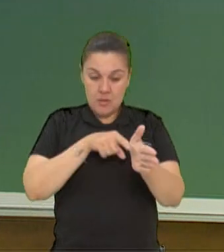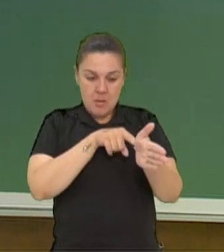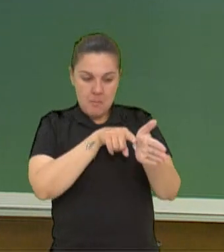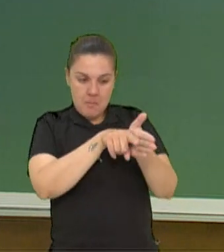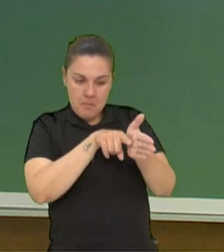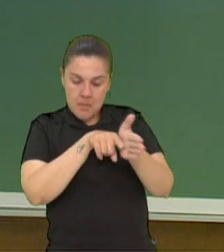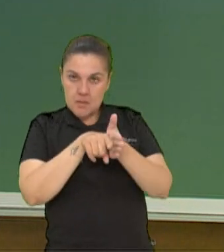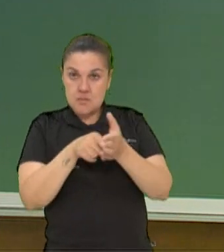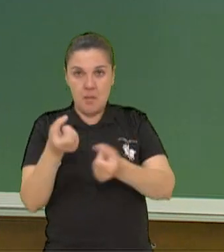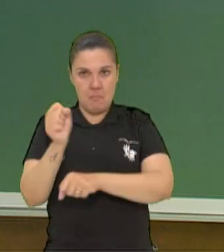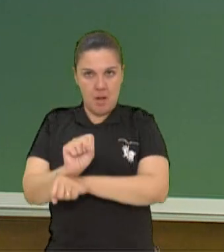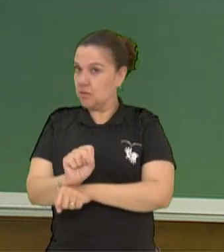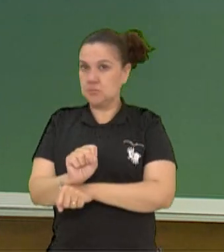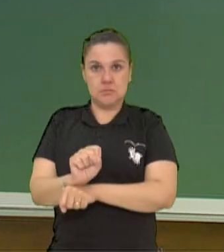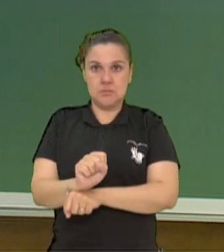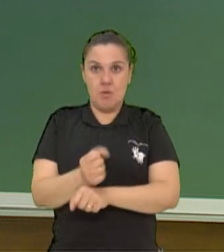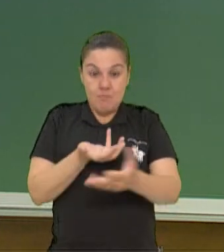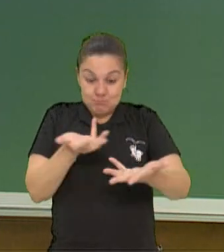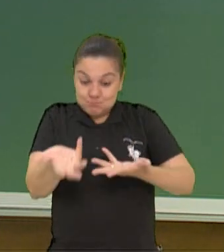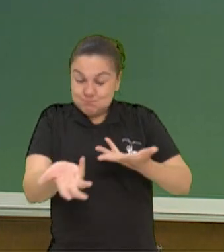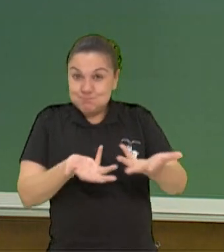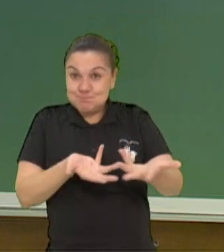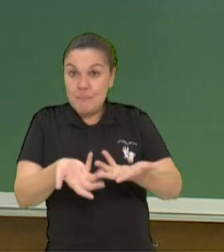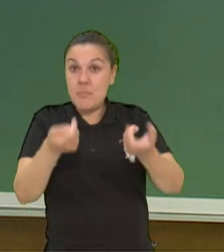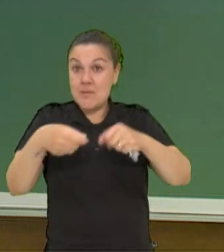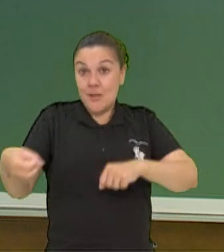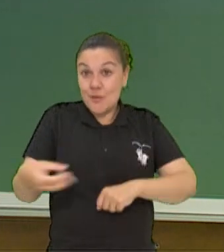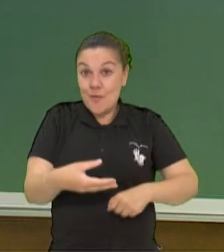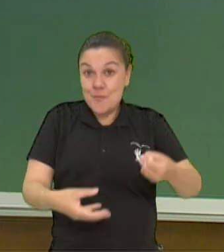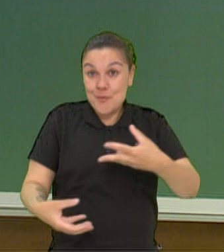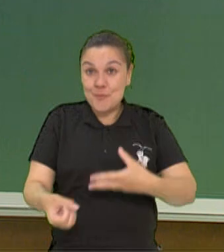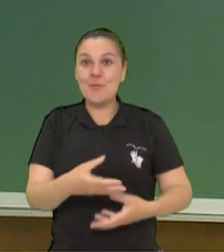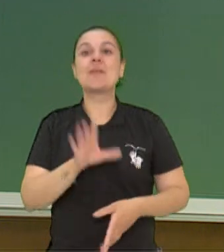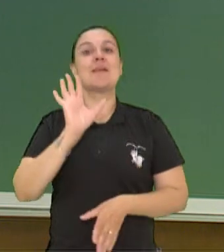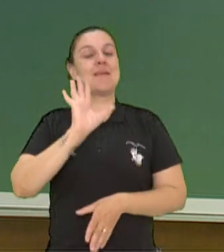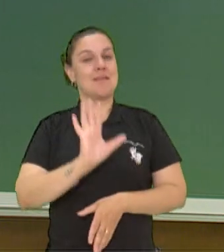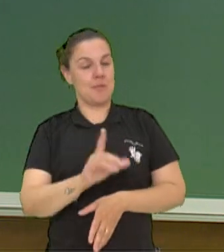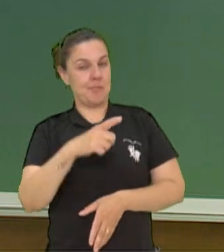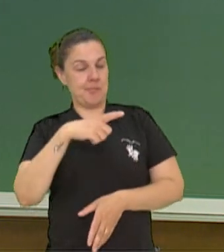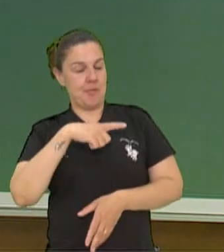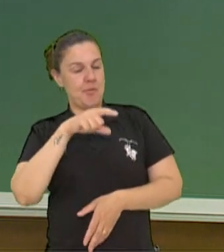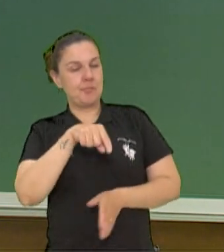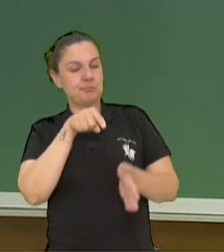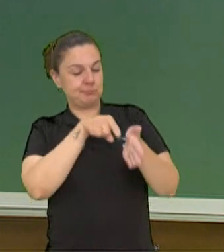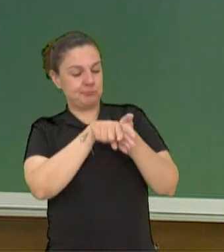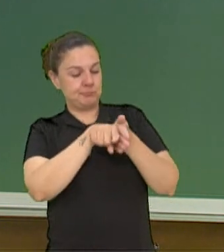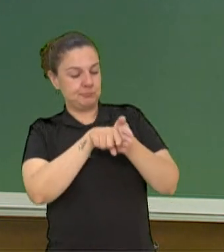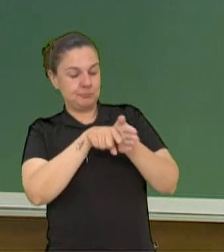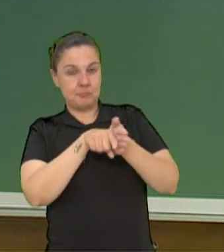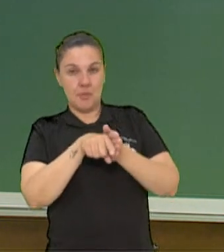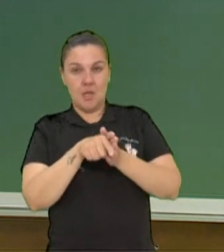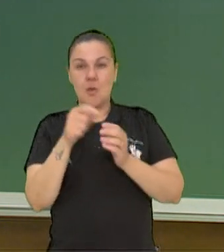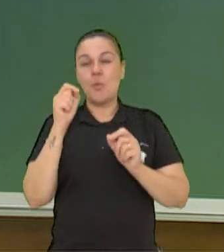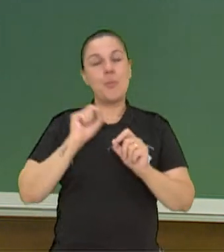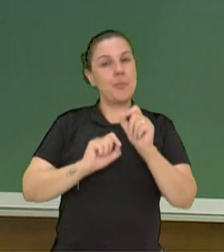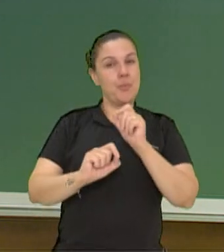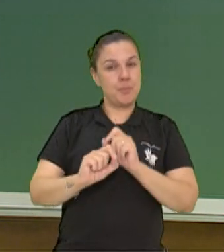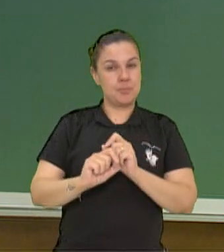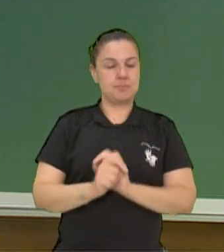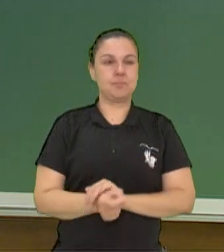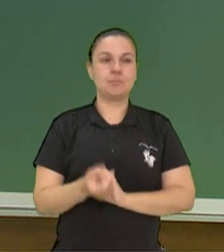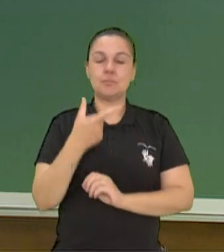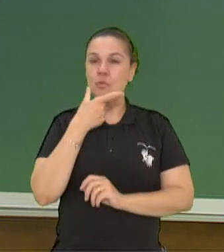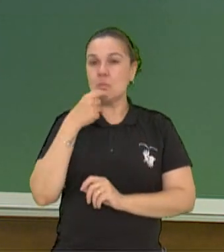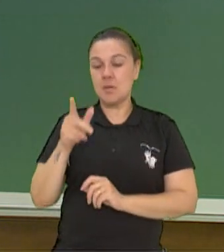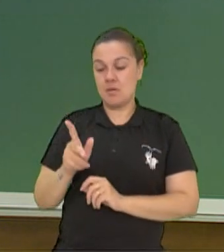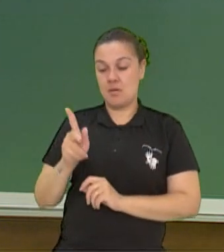ela não é estática, ela não para, sempre tem coisas novas. Teve um cientista que ele falou, pessoal, o Kelvin, na